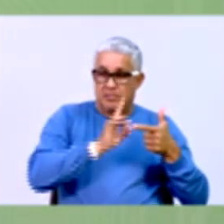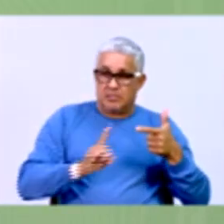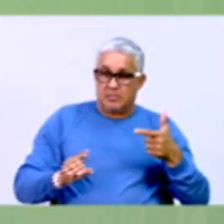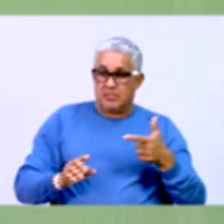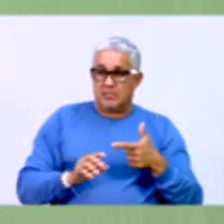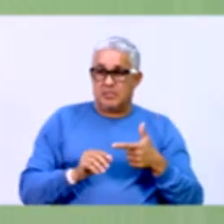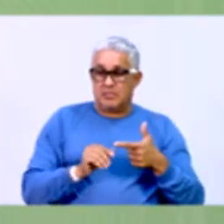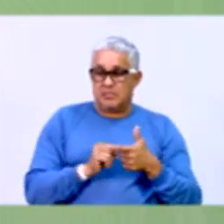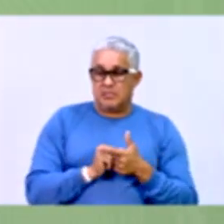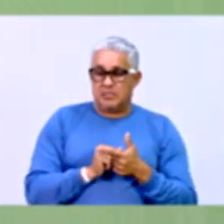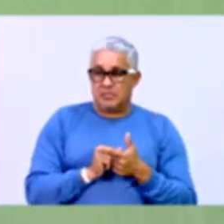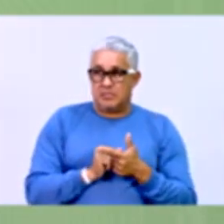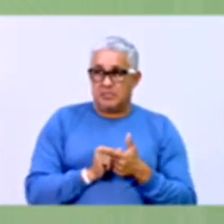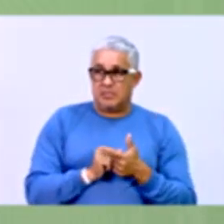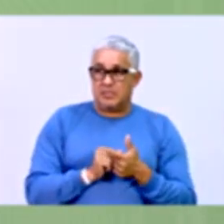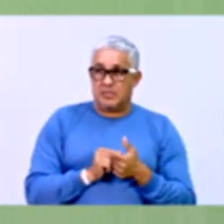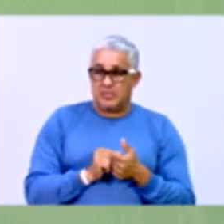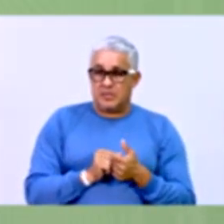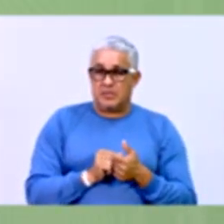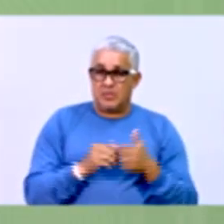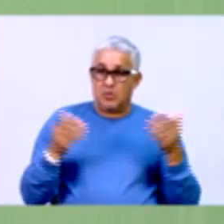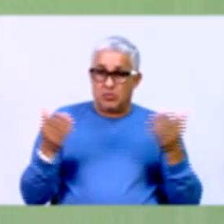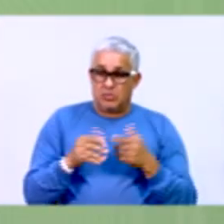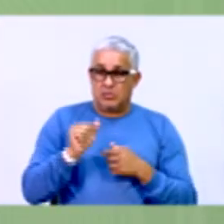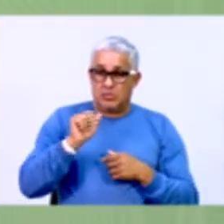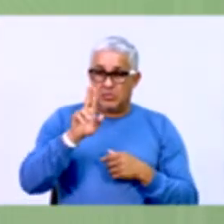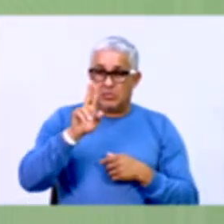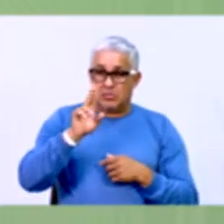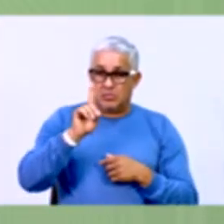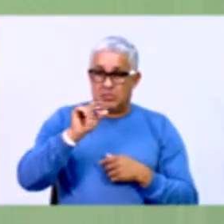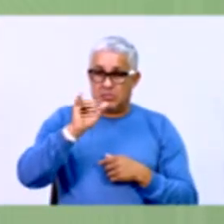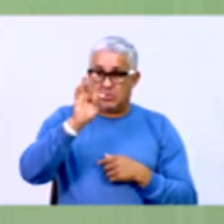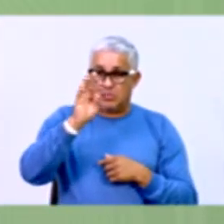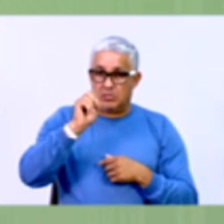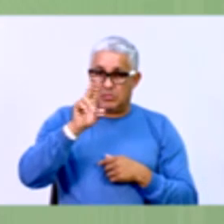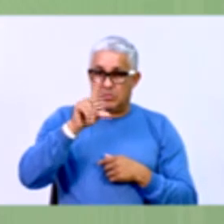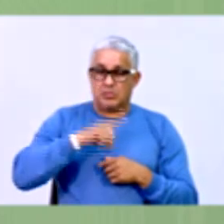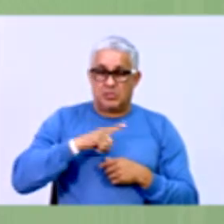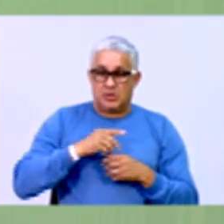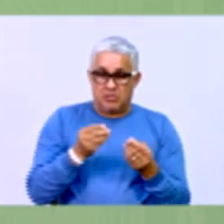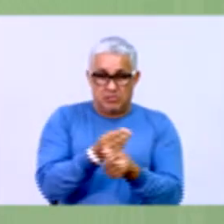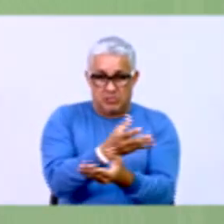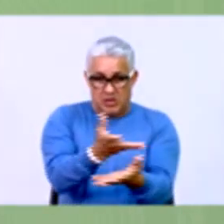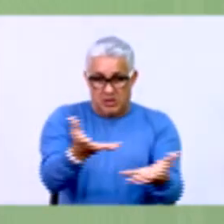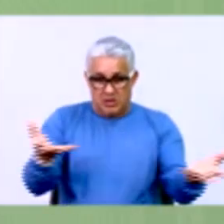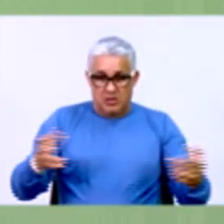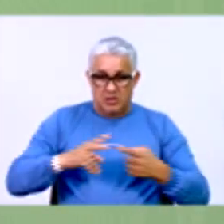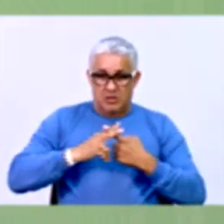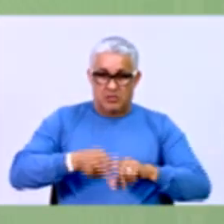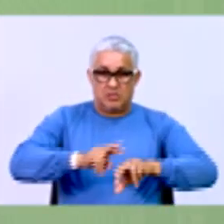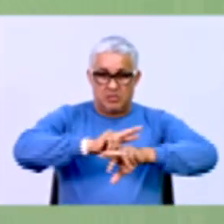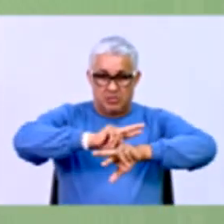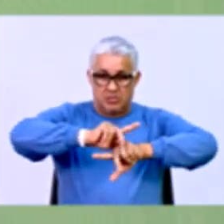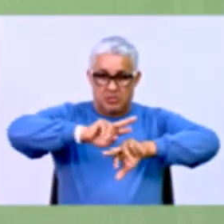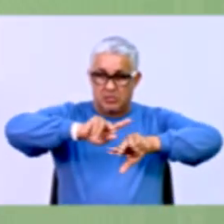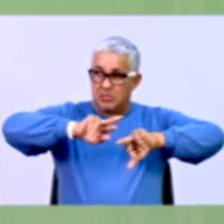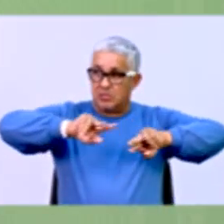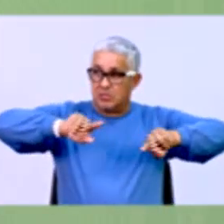necessidade de auditoria. Então, hoje, o auditor ele tem à sua disposição uma série de ferramentas que